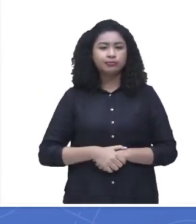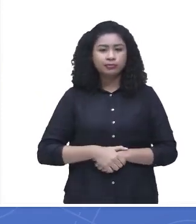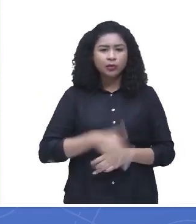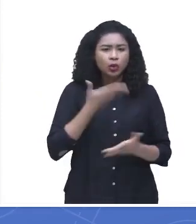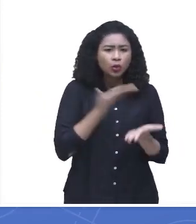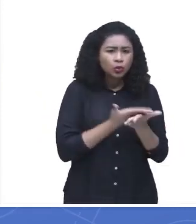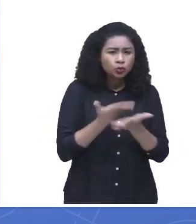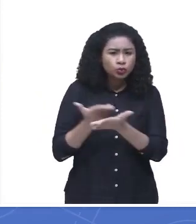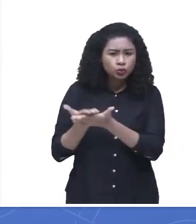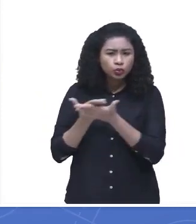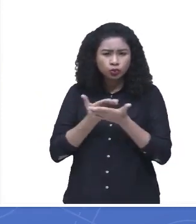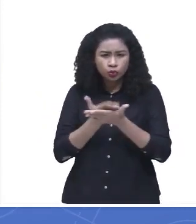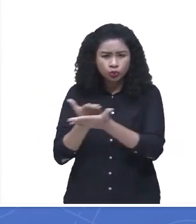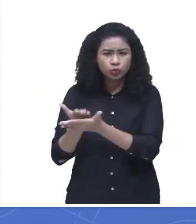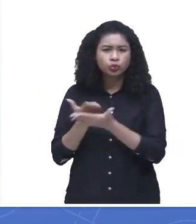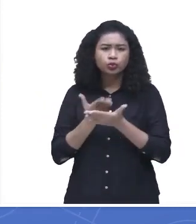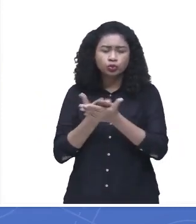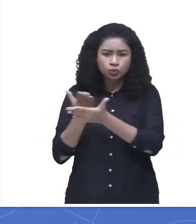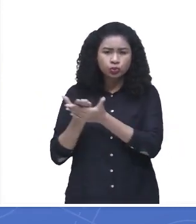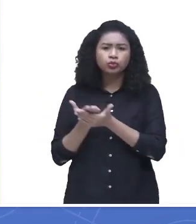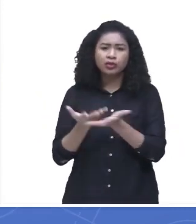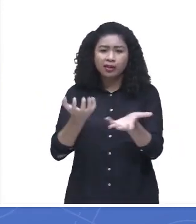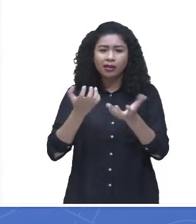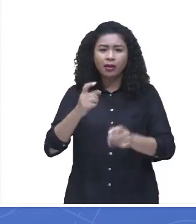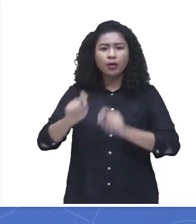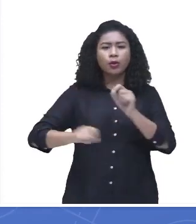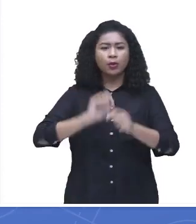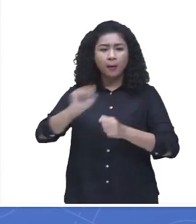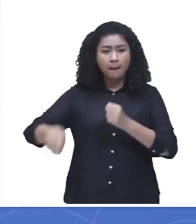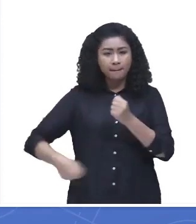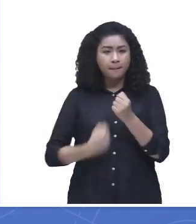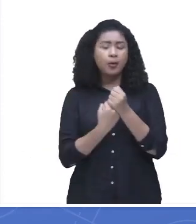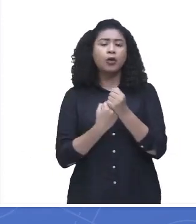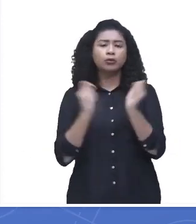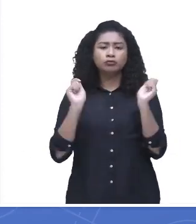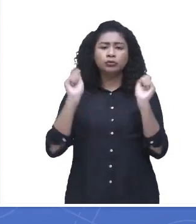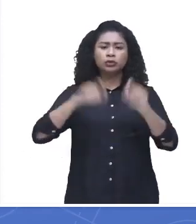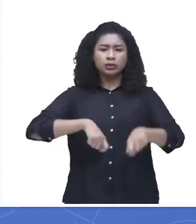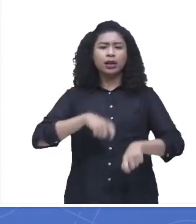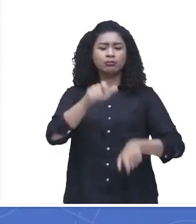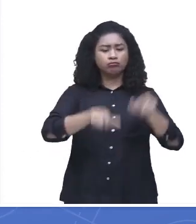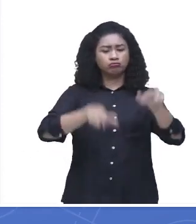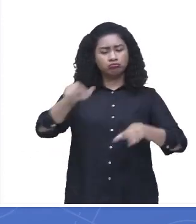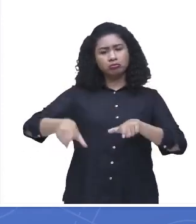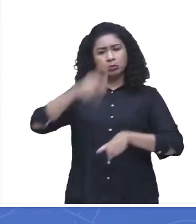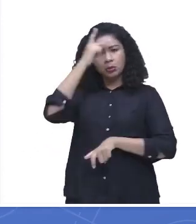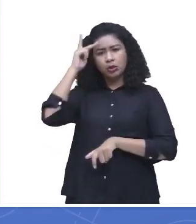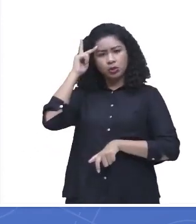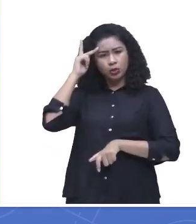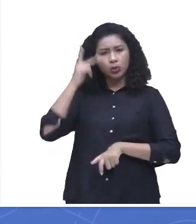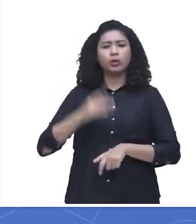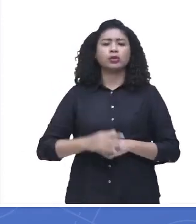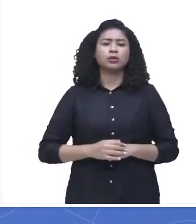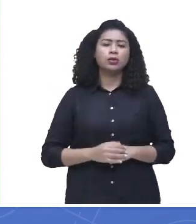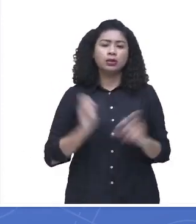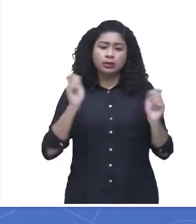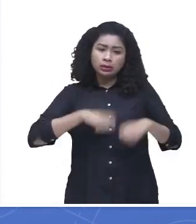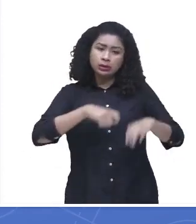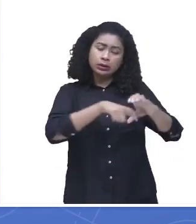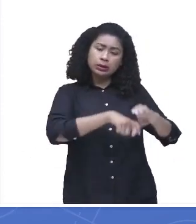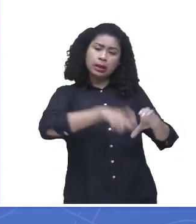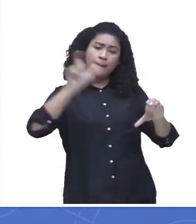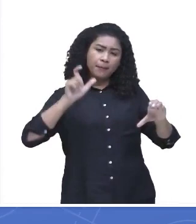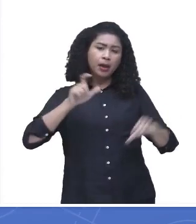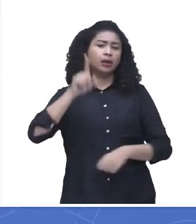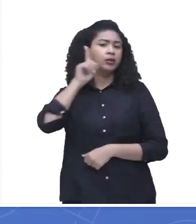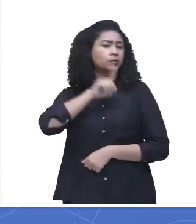buscavam fundamentos básicos que caberiam a qualquer indivíduo. Isto é, descrito na questão C, tanto a independência dos